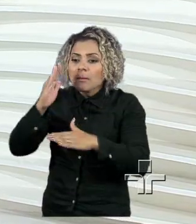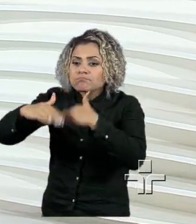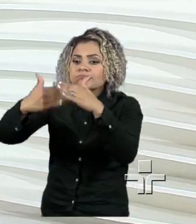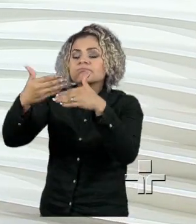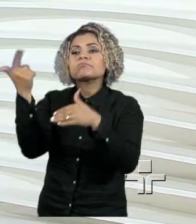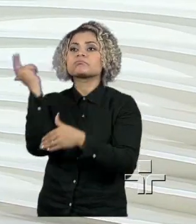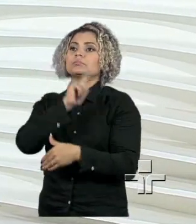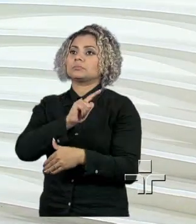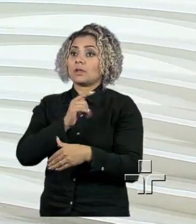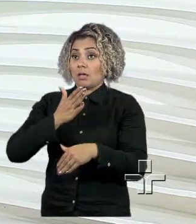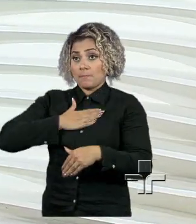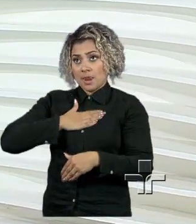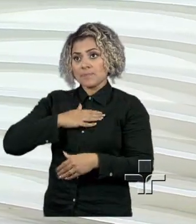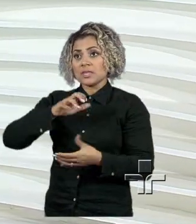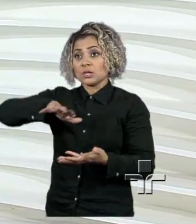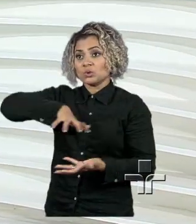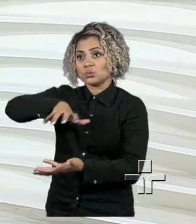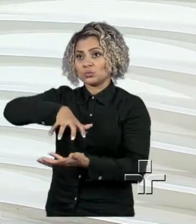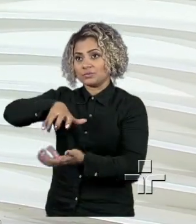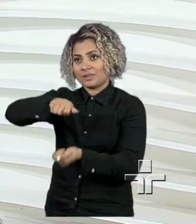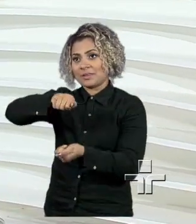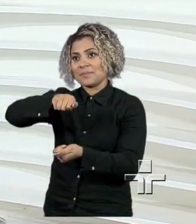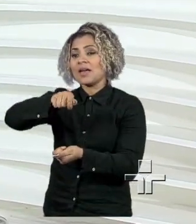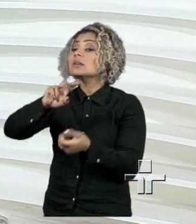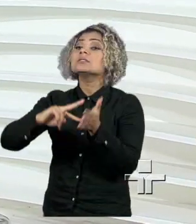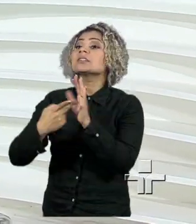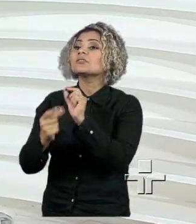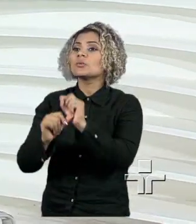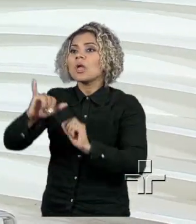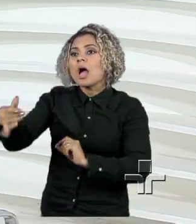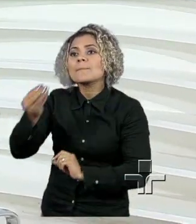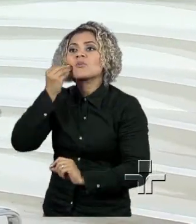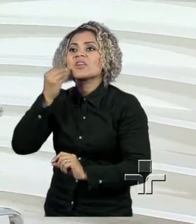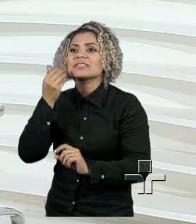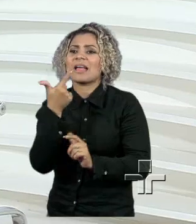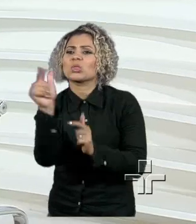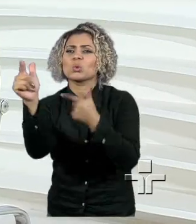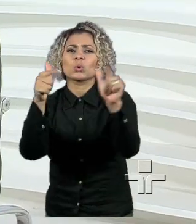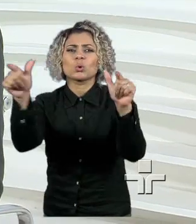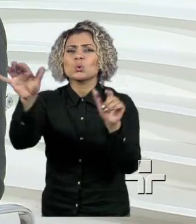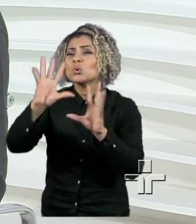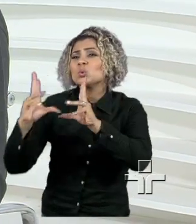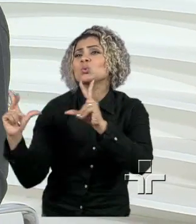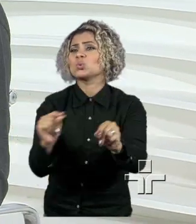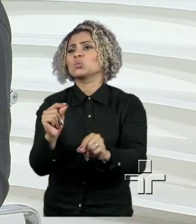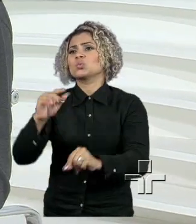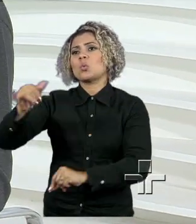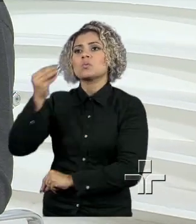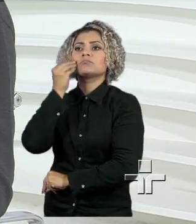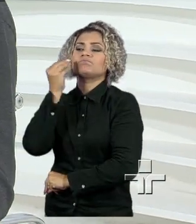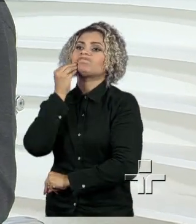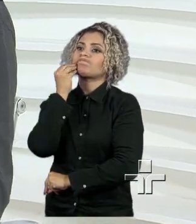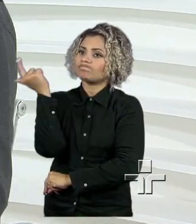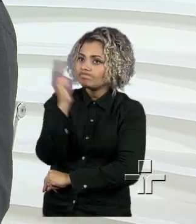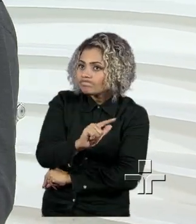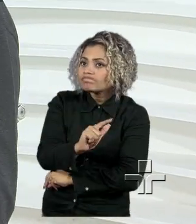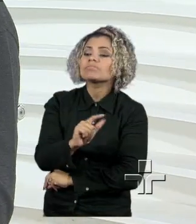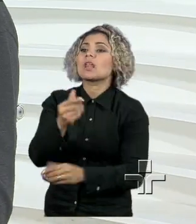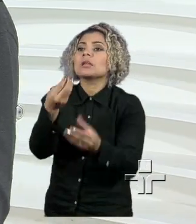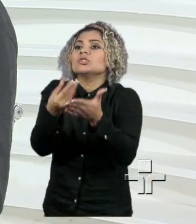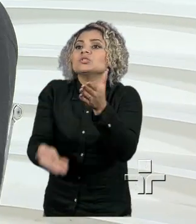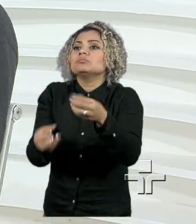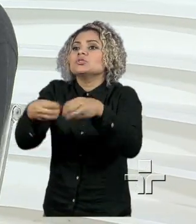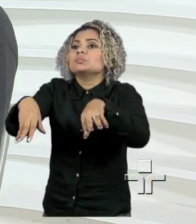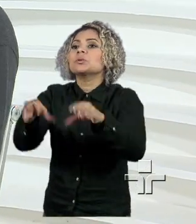Para mim, acho que sustentabilidade tem a ver com aproveitar todos os recursos que estão disponíveis, né, com baixíssimo desperdício,